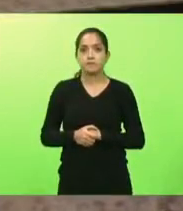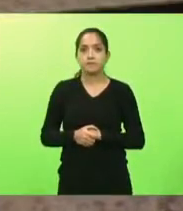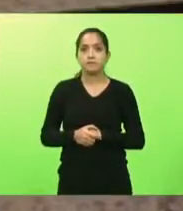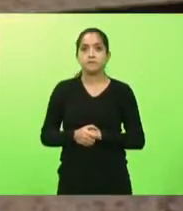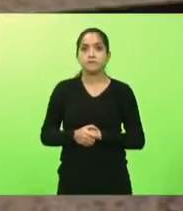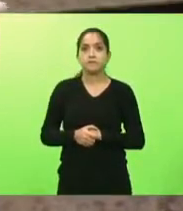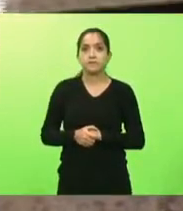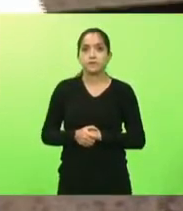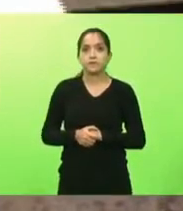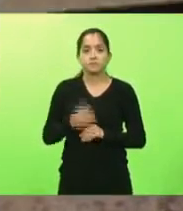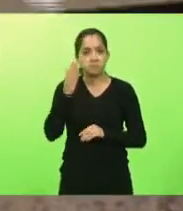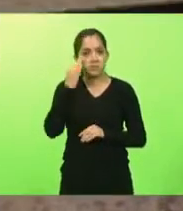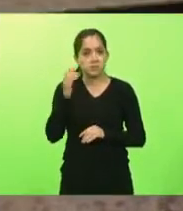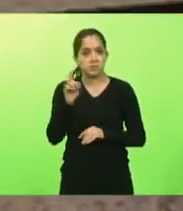sabe, que as coisas vão passar por despercebido. Está aqui.